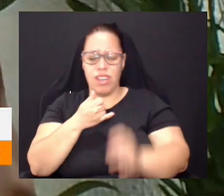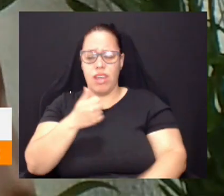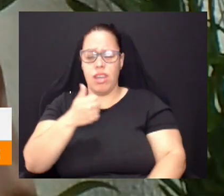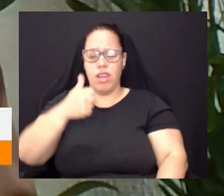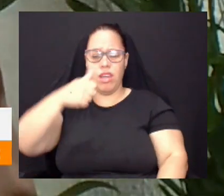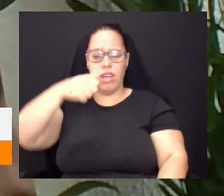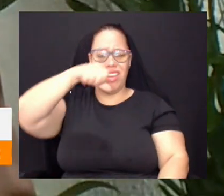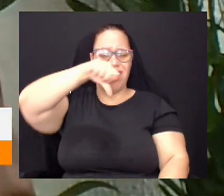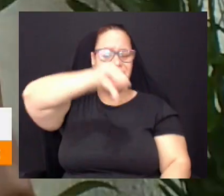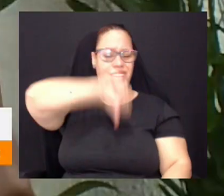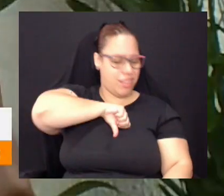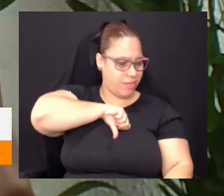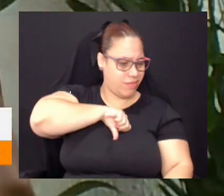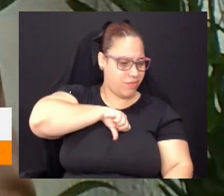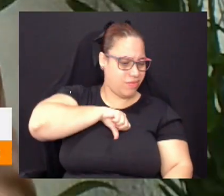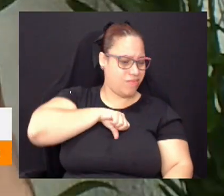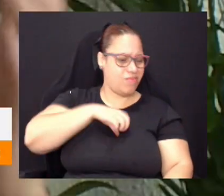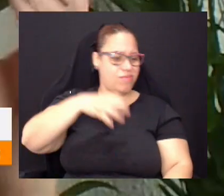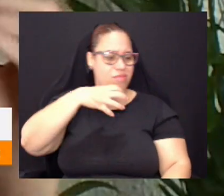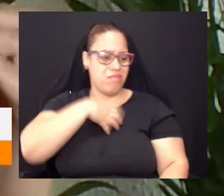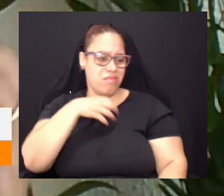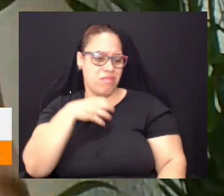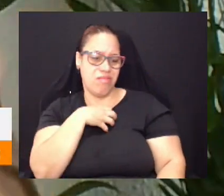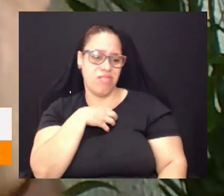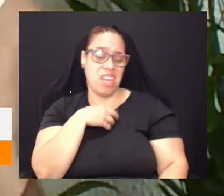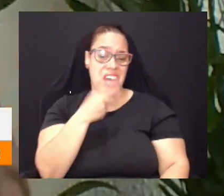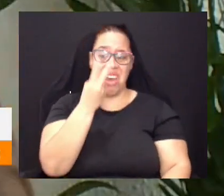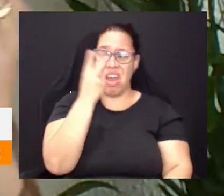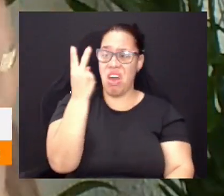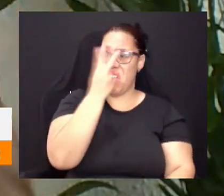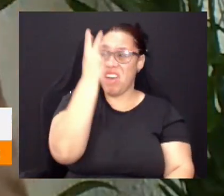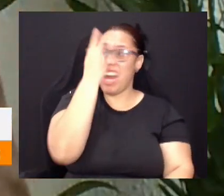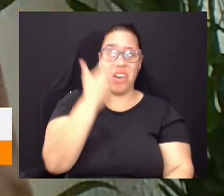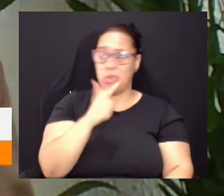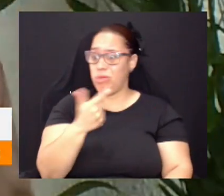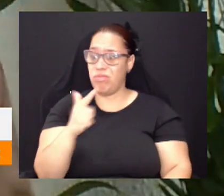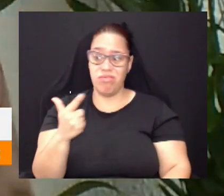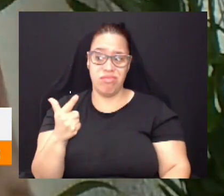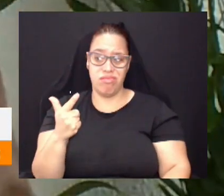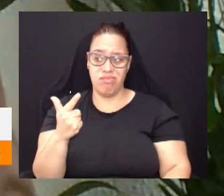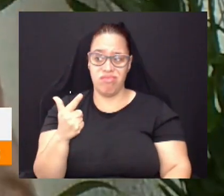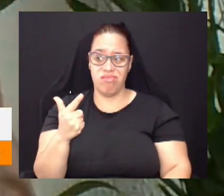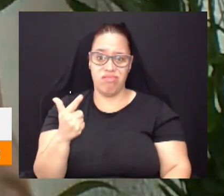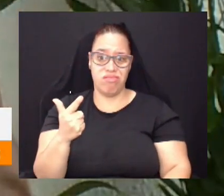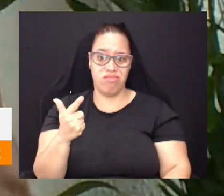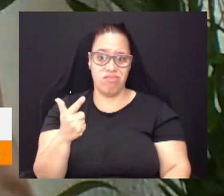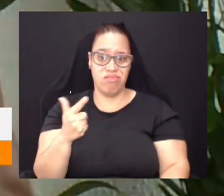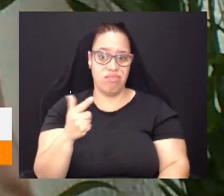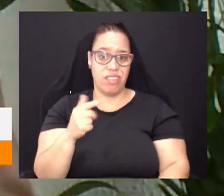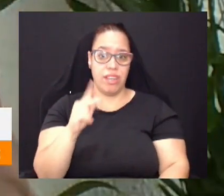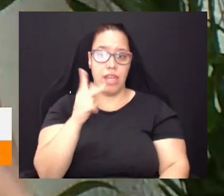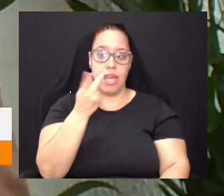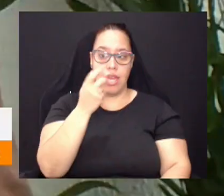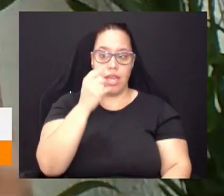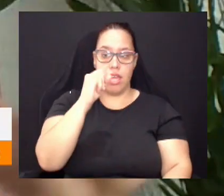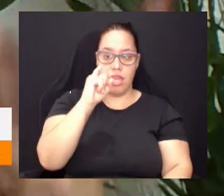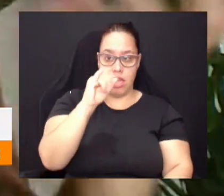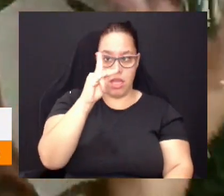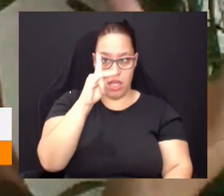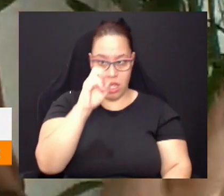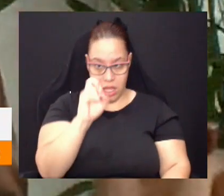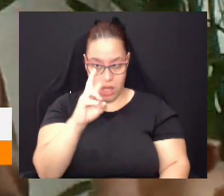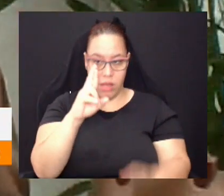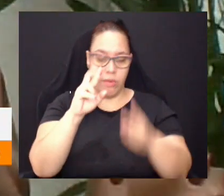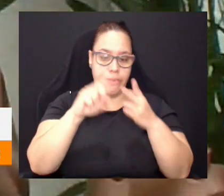rebaixada, sentimento de desvalia. E aí, quando esse hiper e hipo estão nesse sentido, e